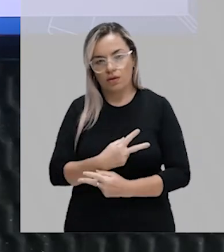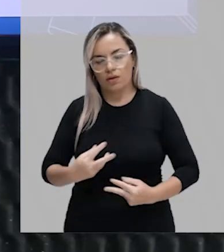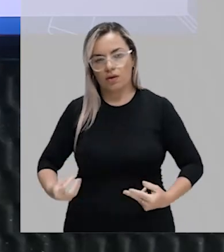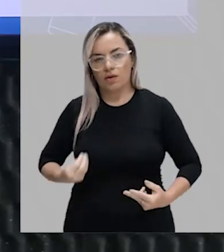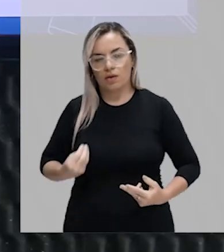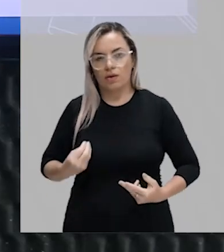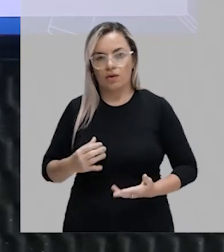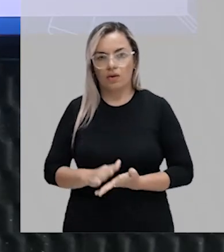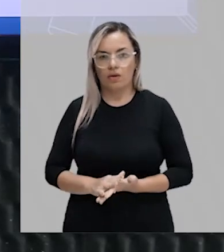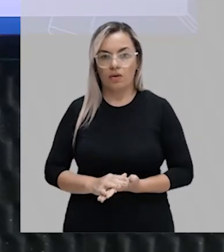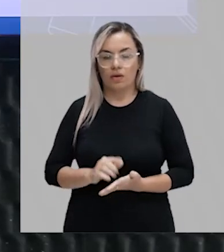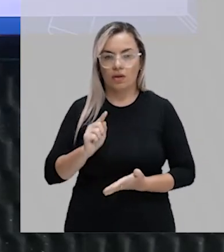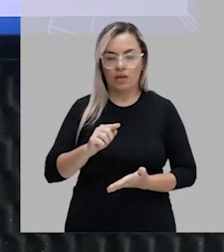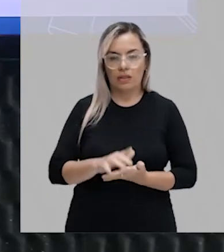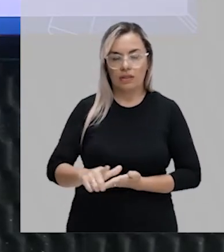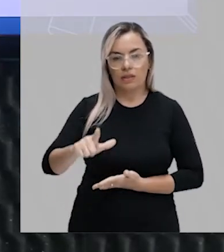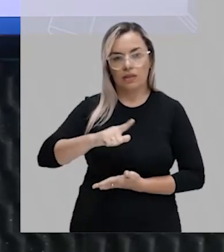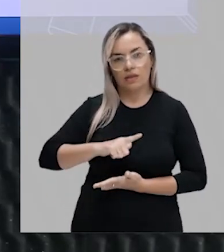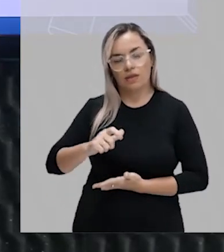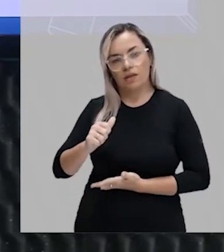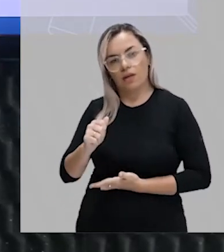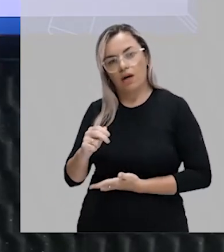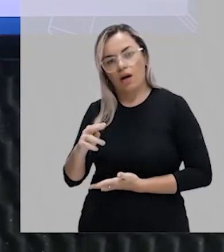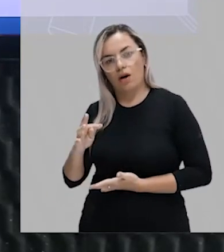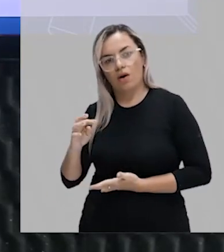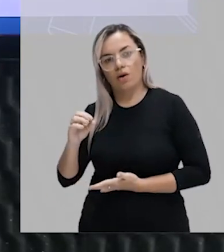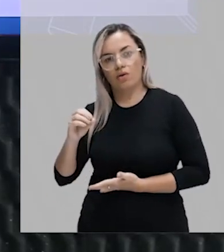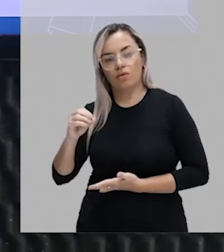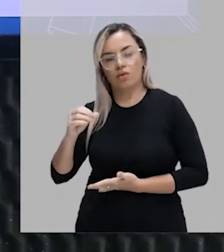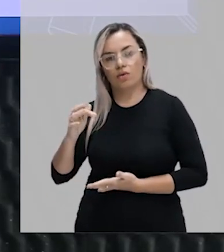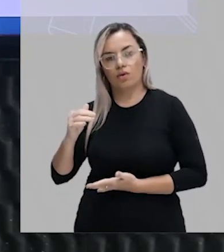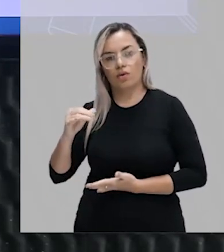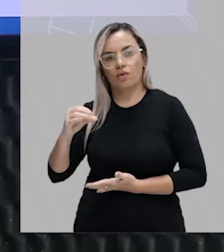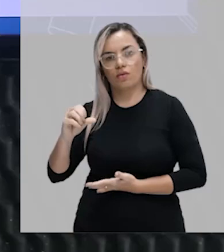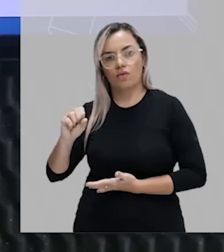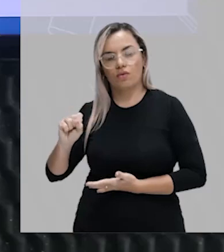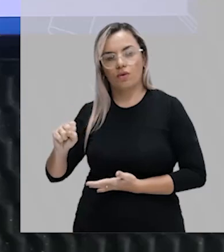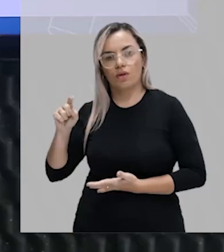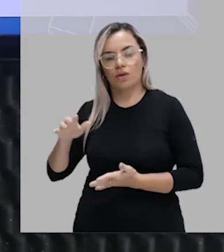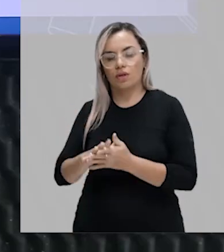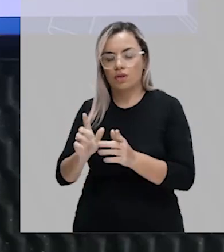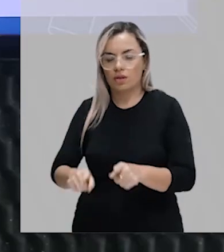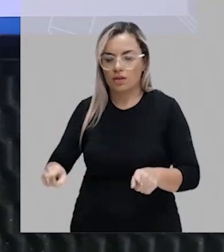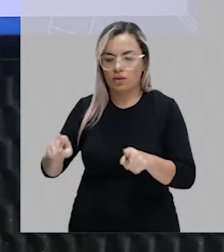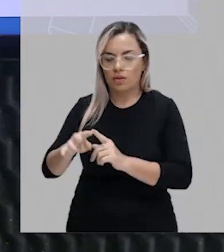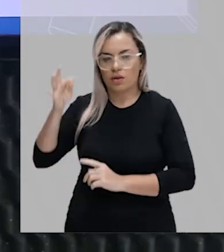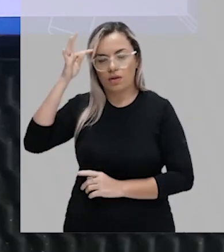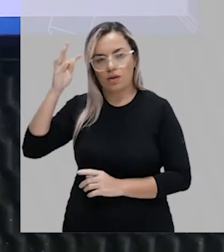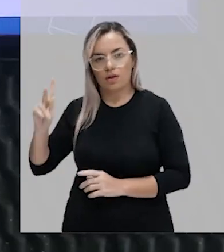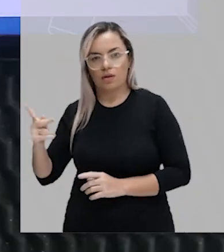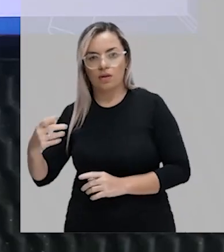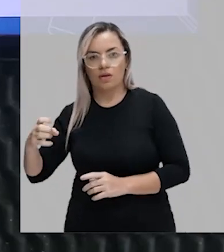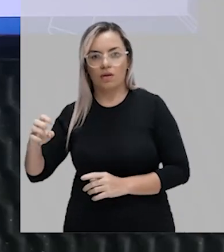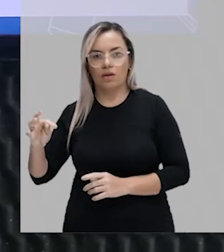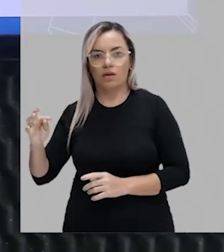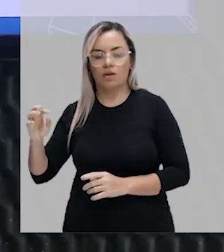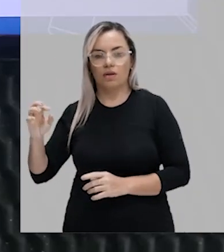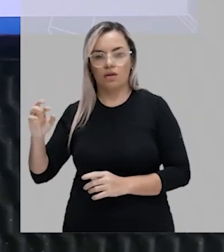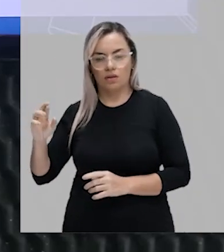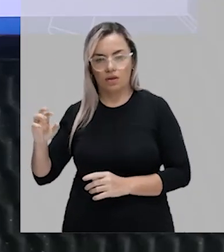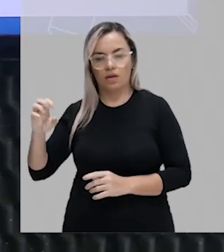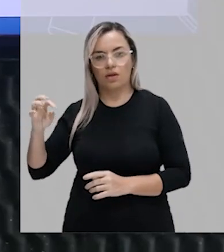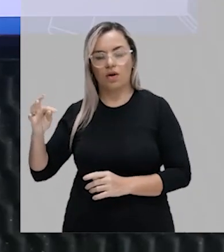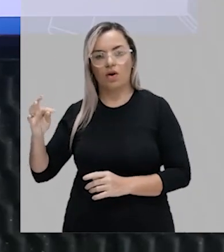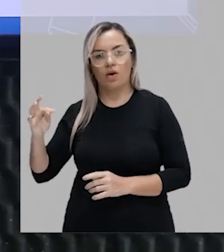teoria autotrófica e tem a teoria heterotrófica. Teoria